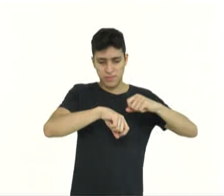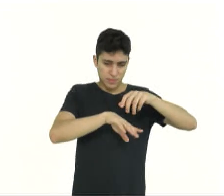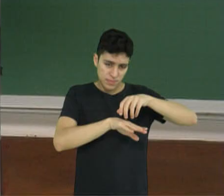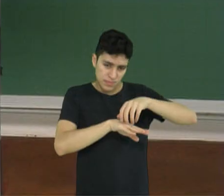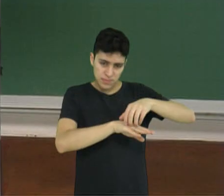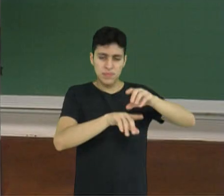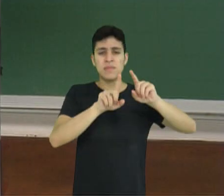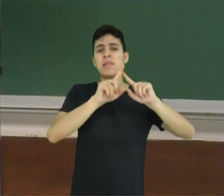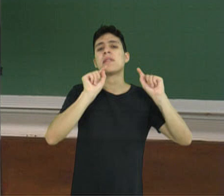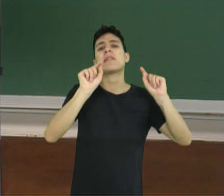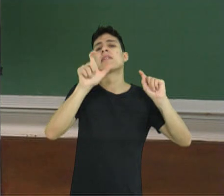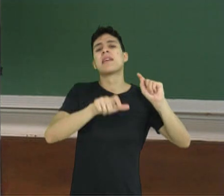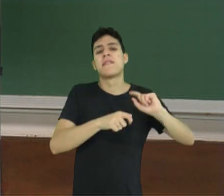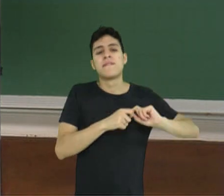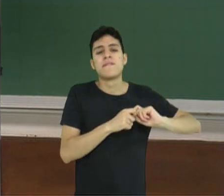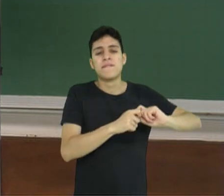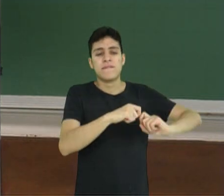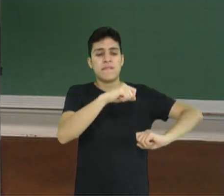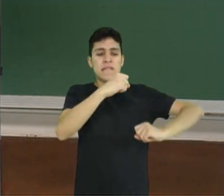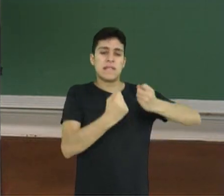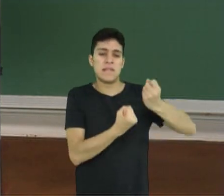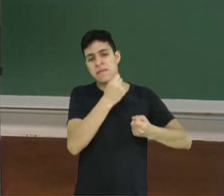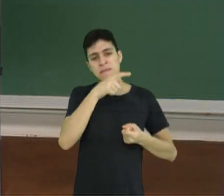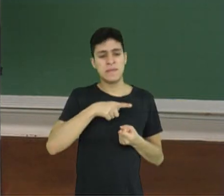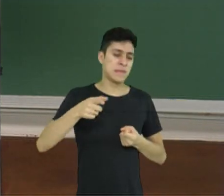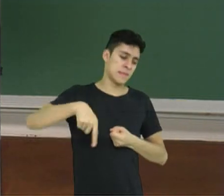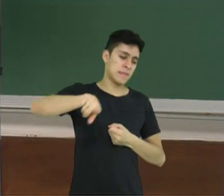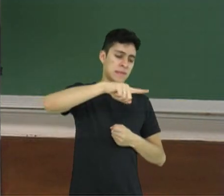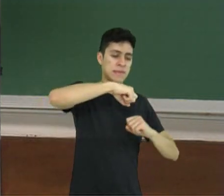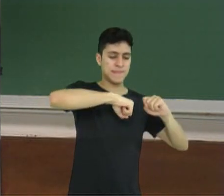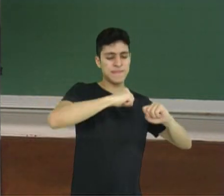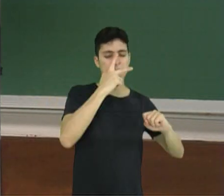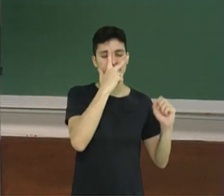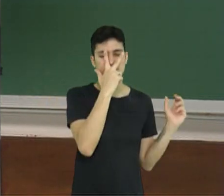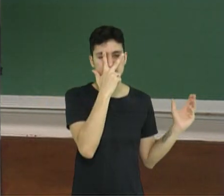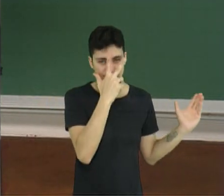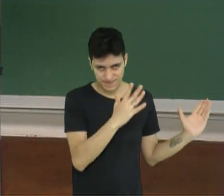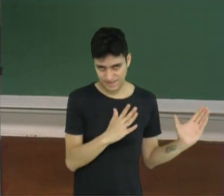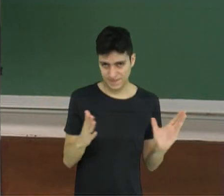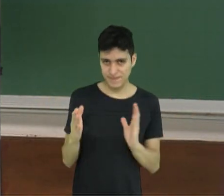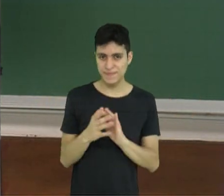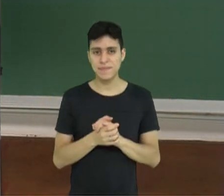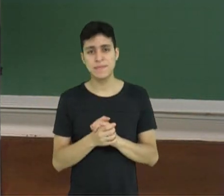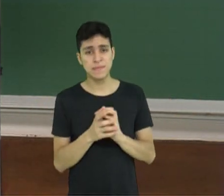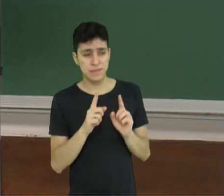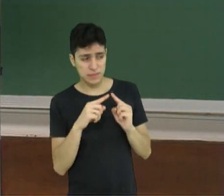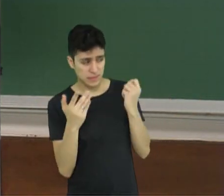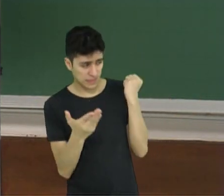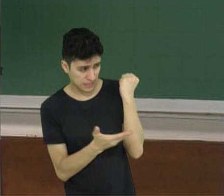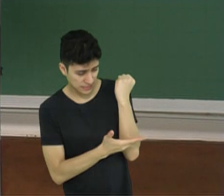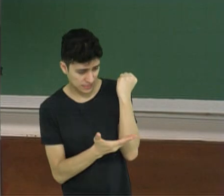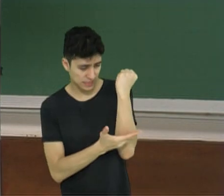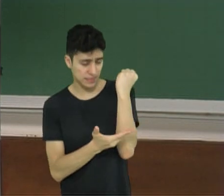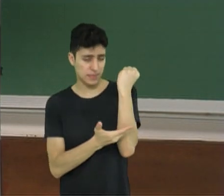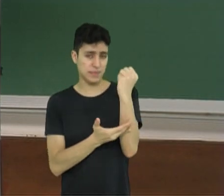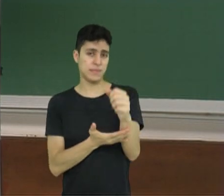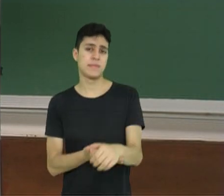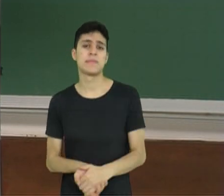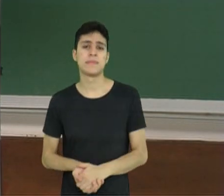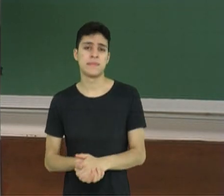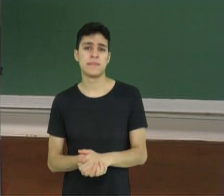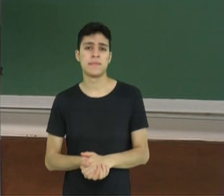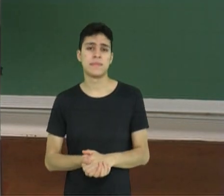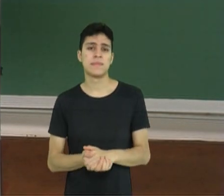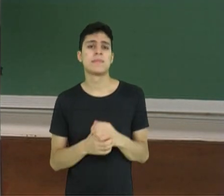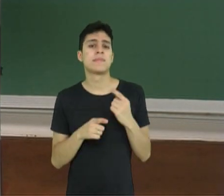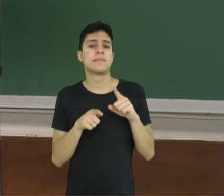sim, mas quem fabrica os automóveis? É a indústria. Então tem toda uma cadeia aí. Do desmatamento, que também